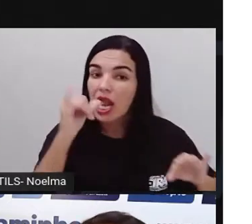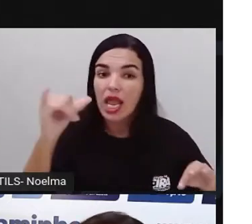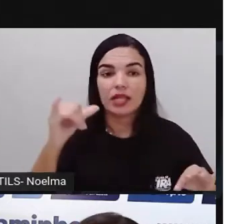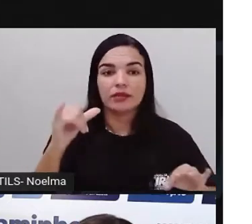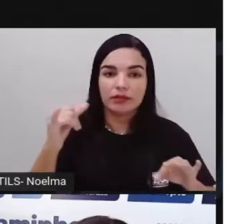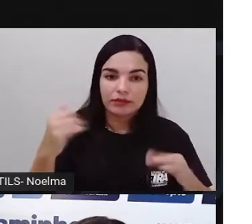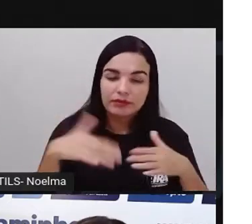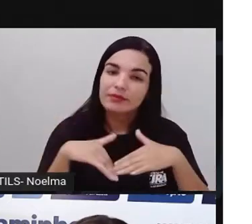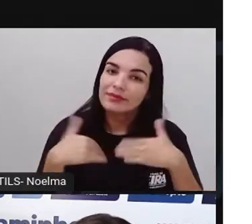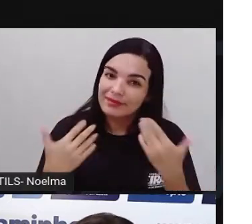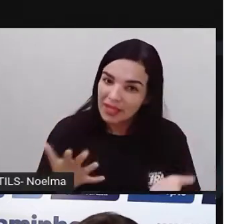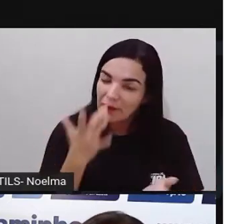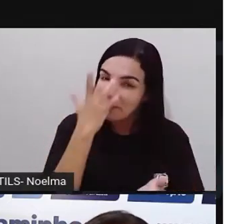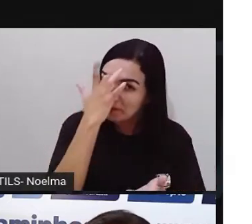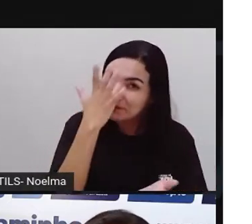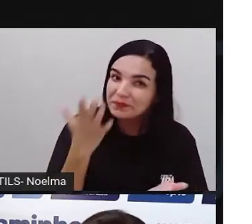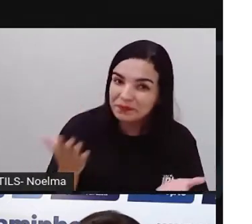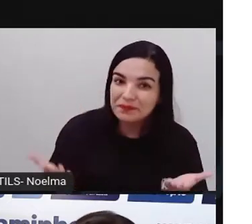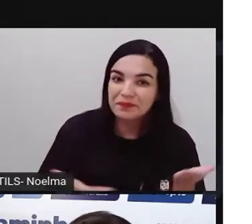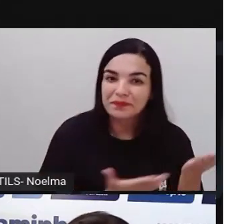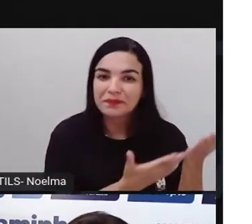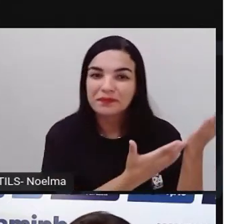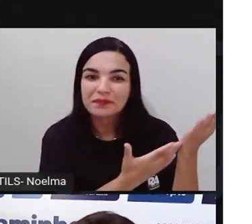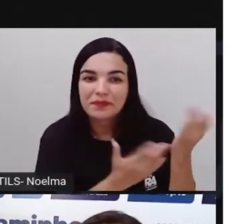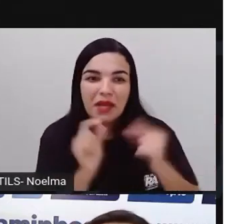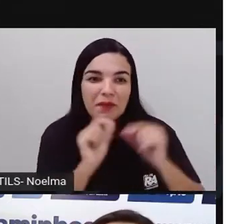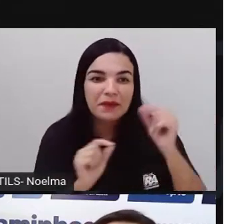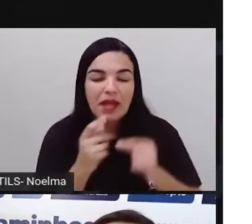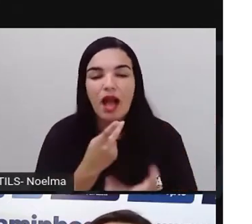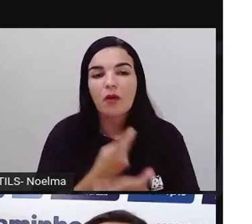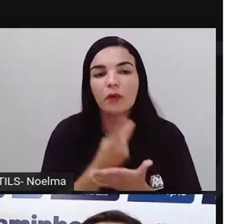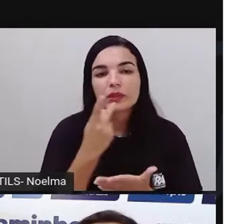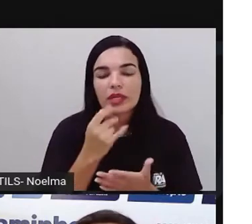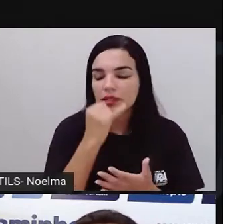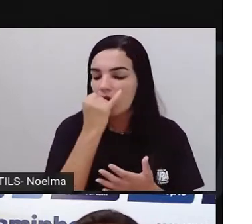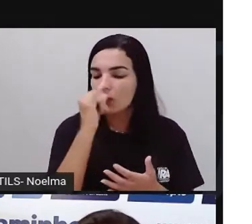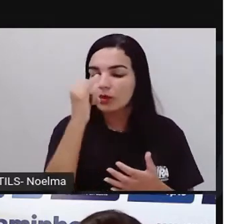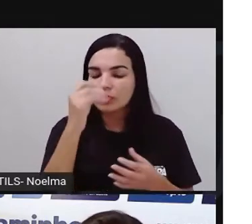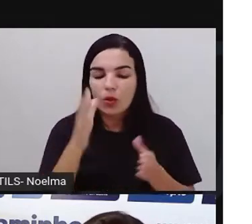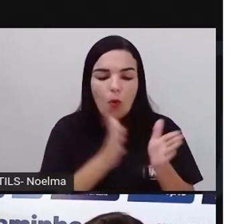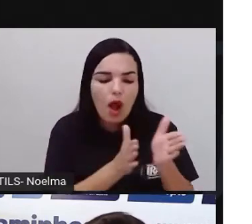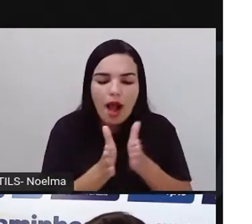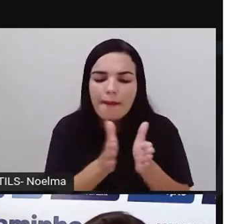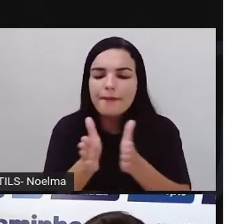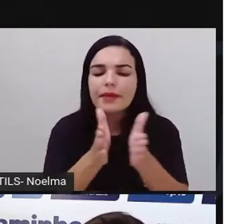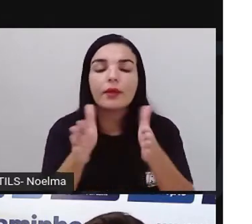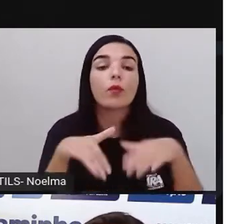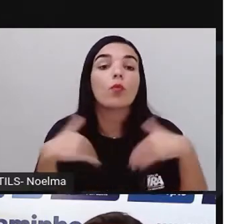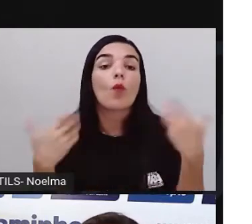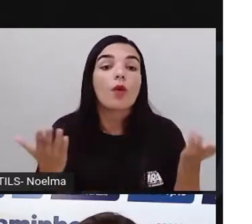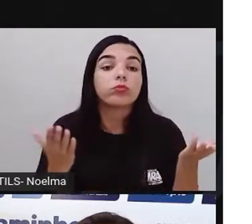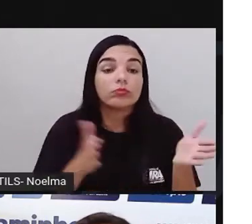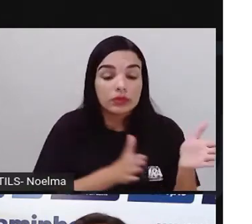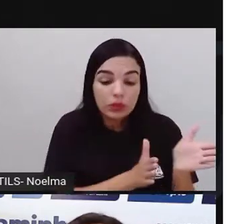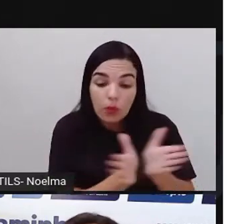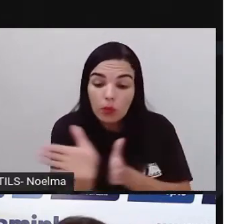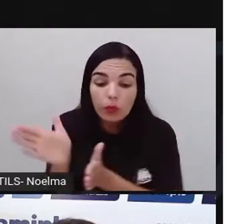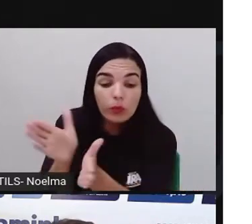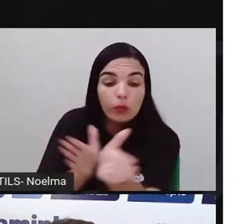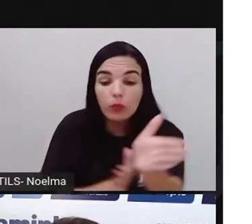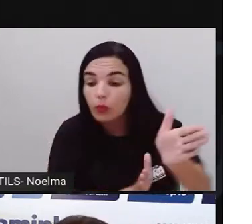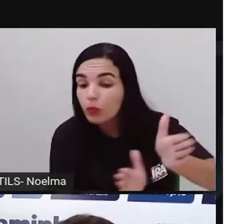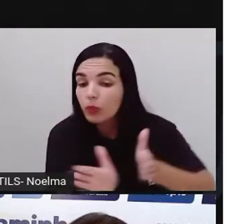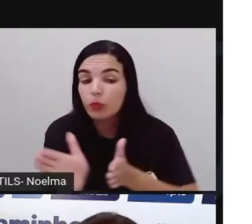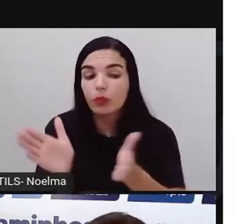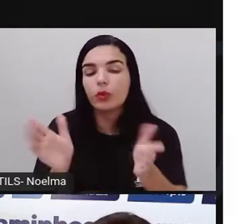assim como parece. Então, um caminho, né, por onde a energia vai passar. No caso de um circuito elétrico, né, um